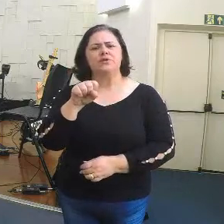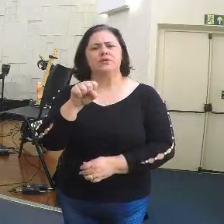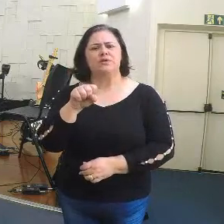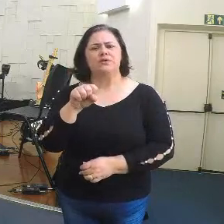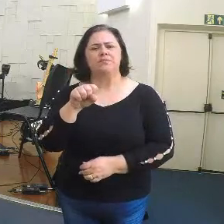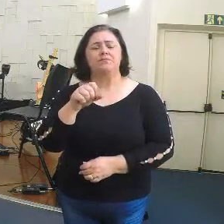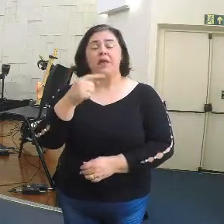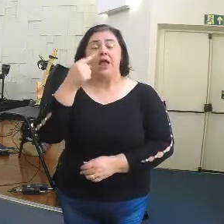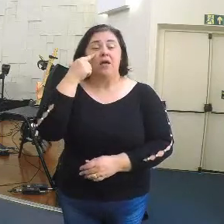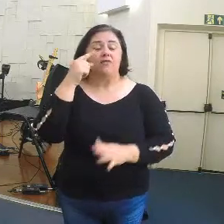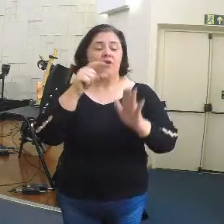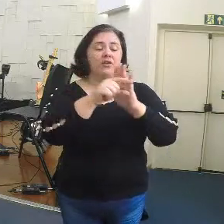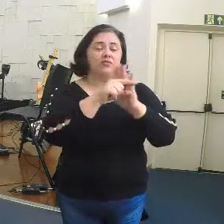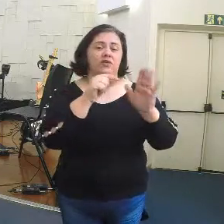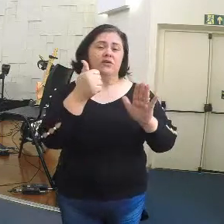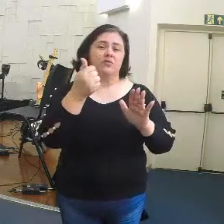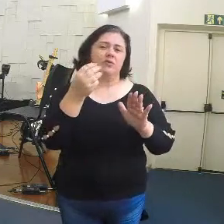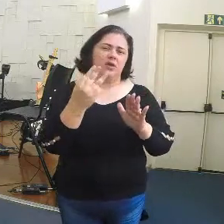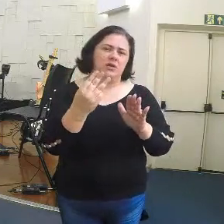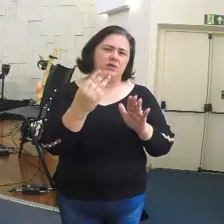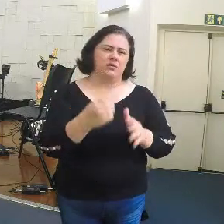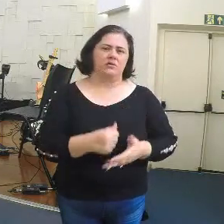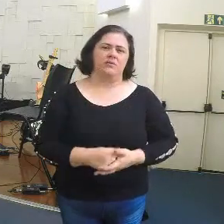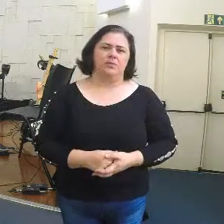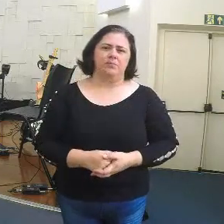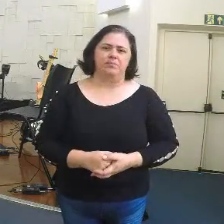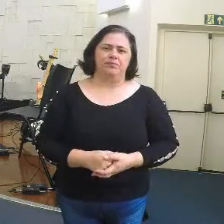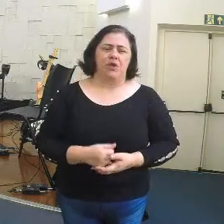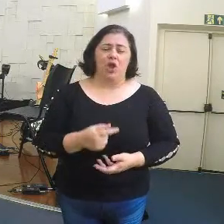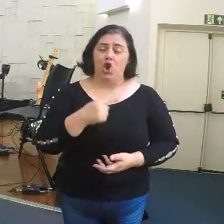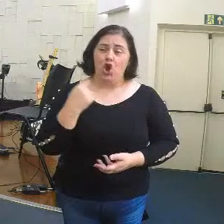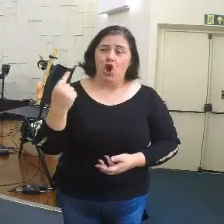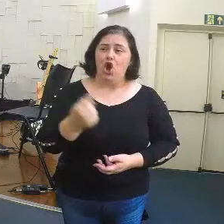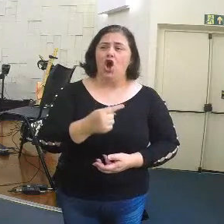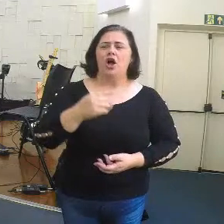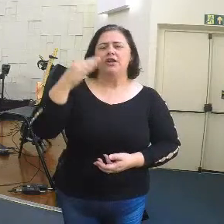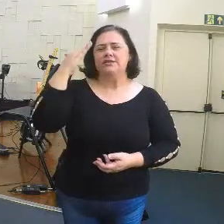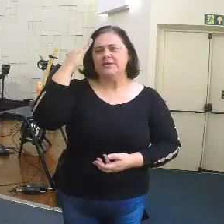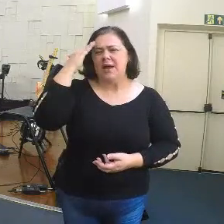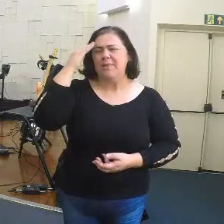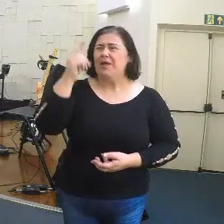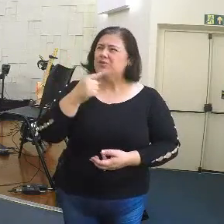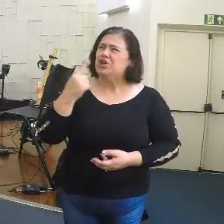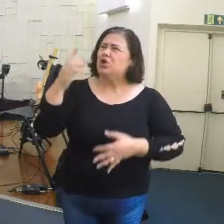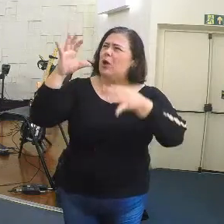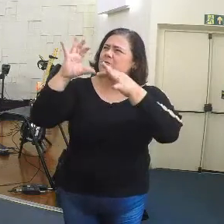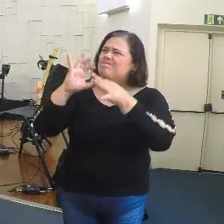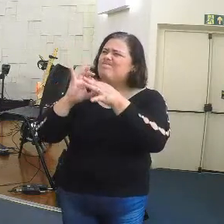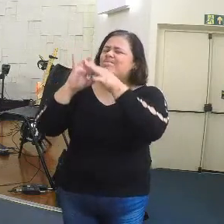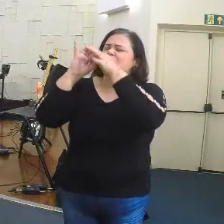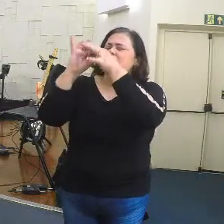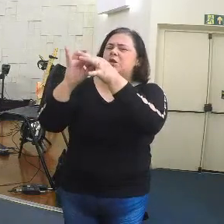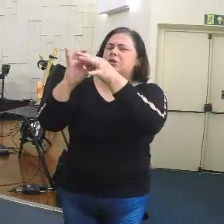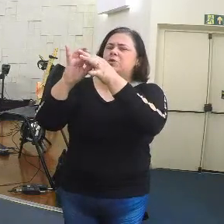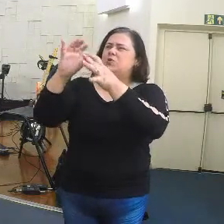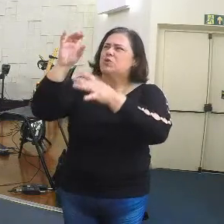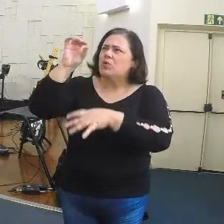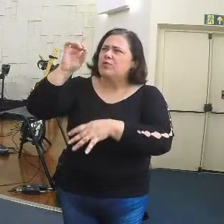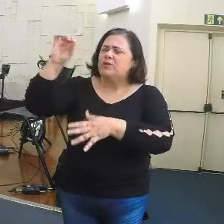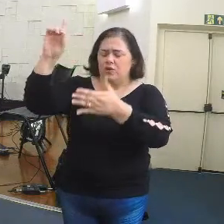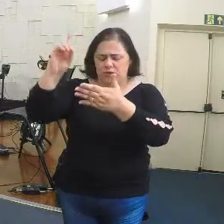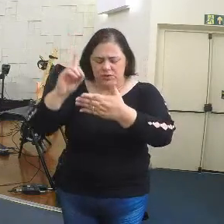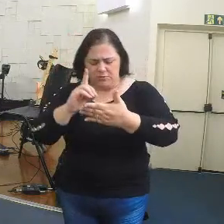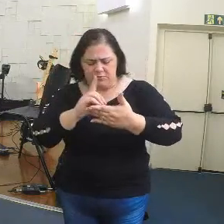comigo o versículo 13. Nisto conhecemos que permanecemos nele e ele em nós, em que